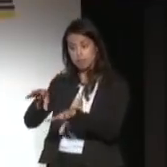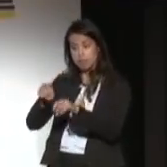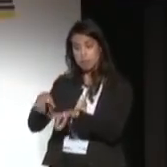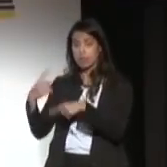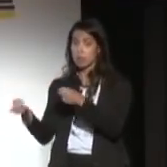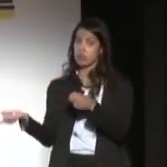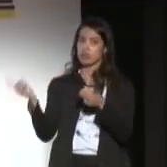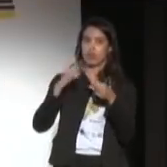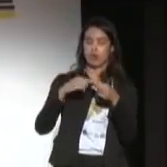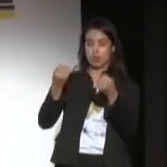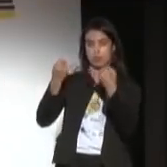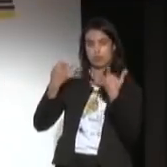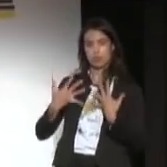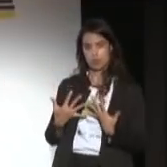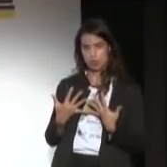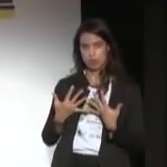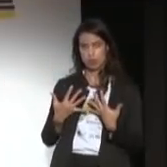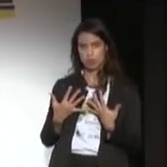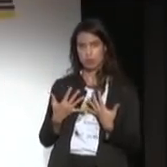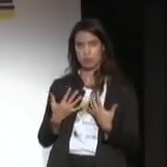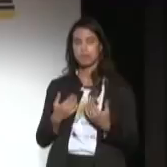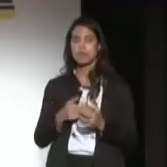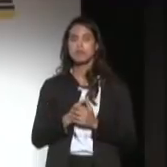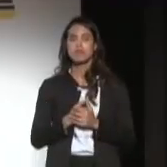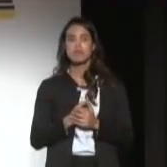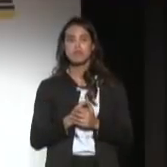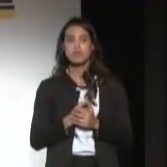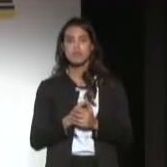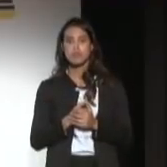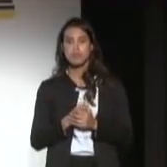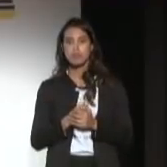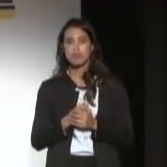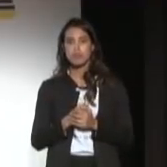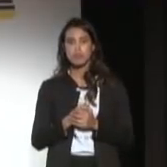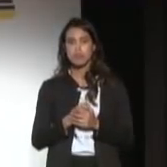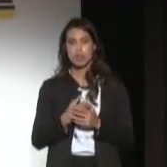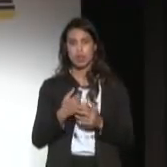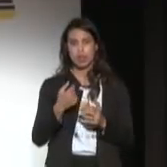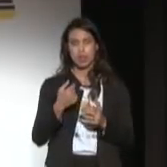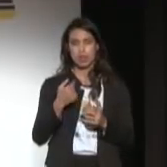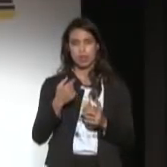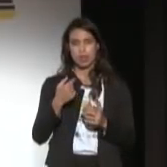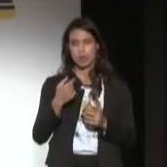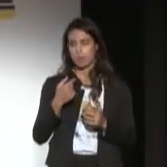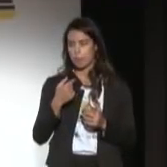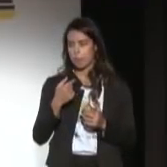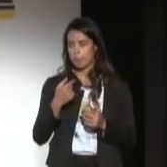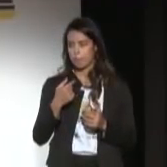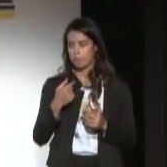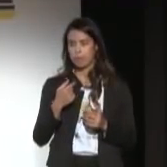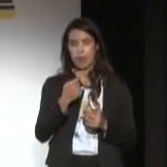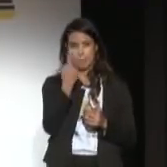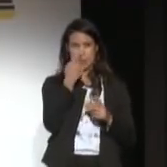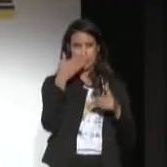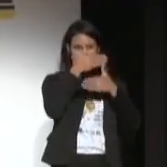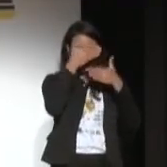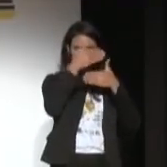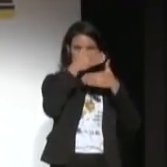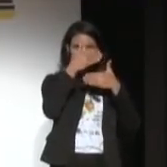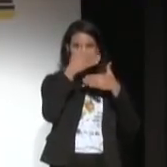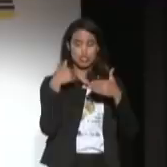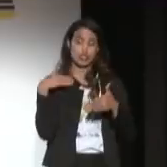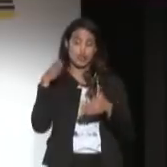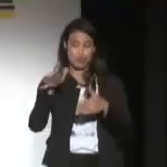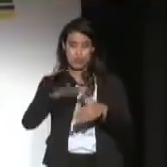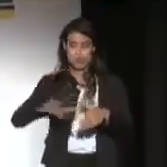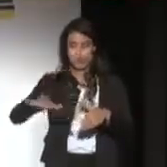poucos. Para vocês terem ideia, quando eu fiz aquele mapeamento, lembra uma das primeiras imagens, fiz um zoom na